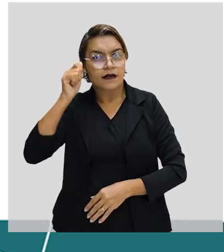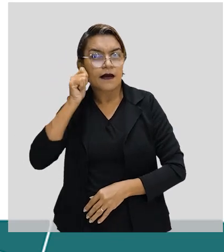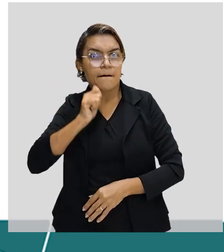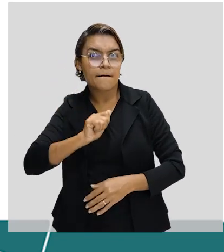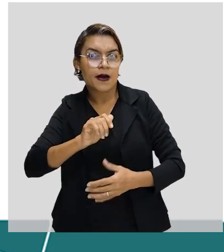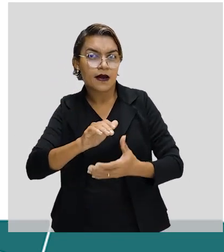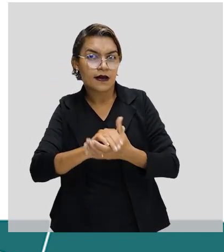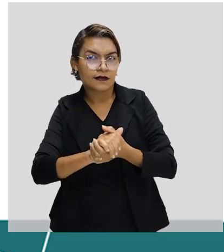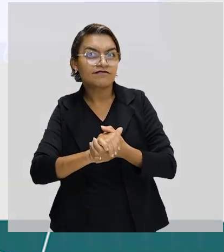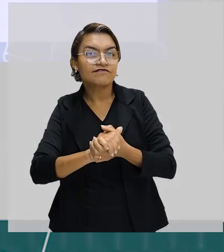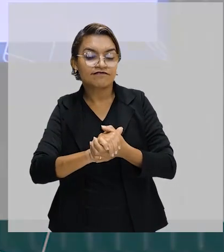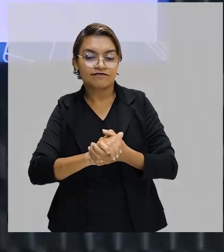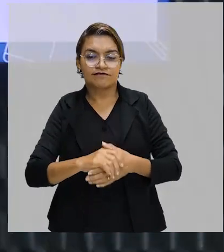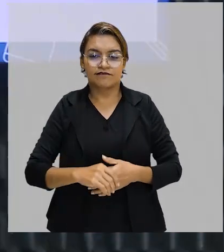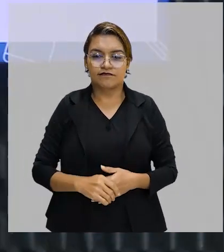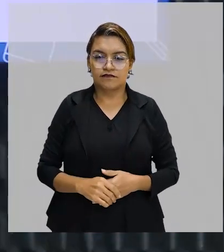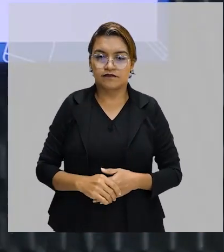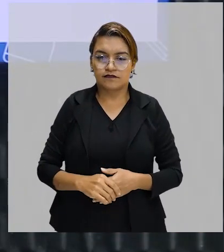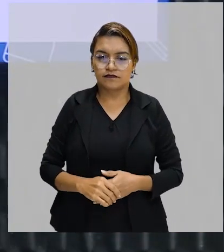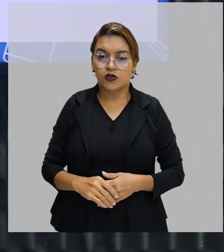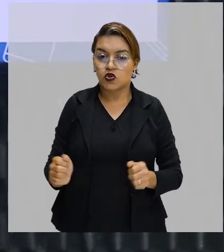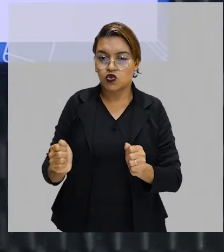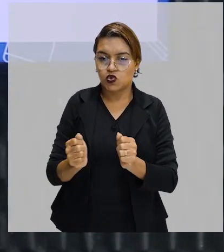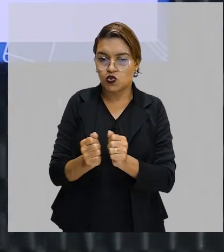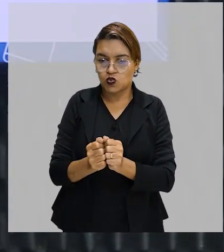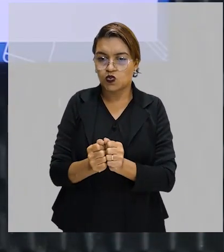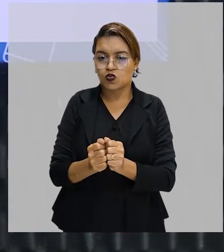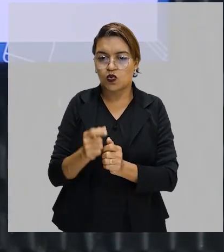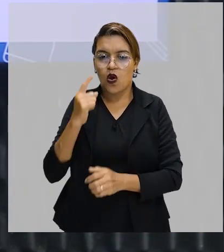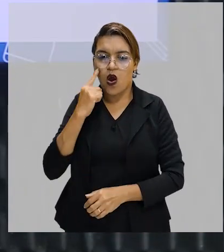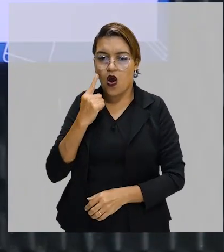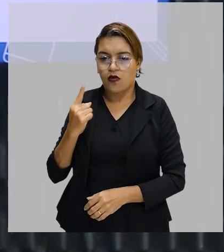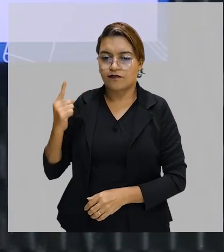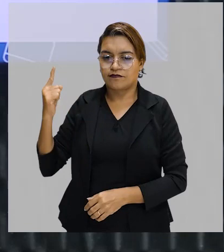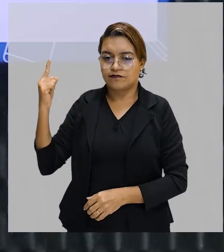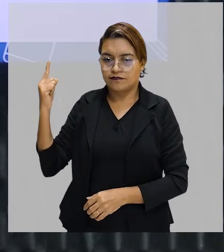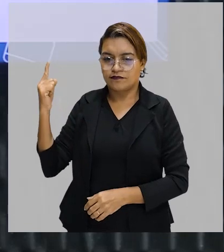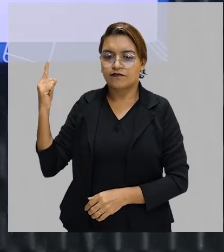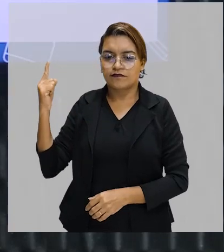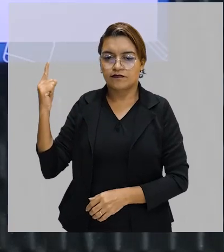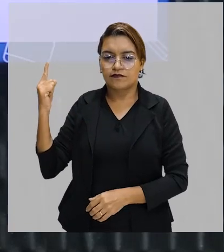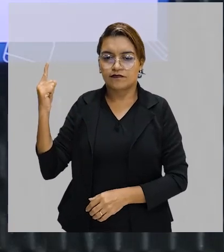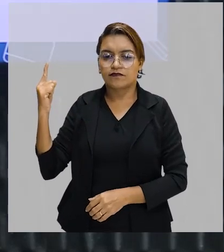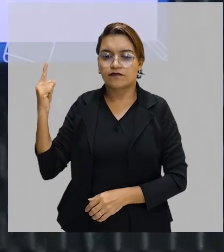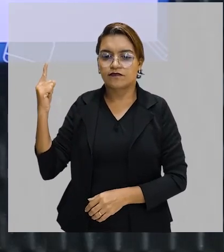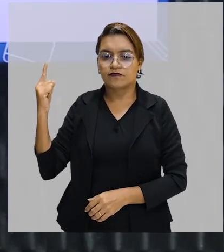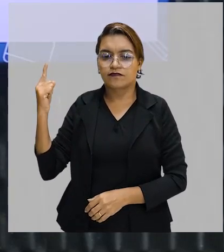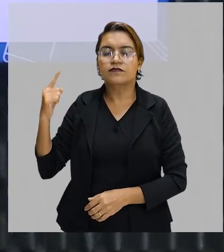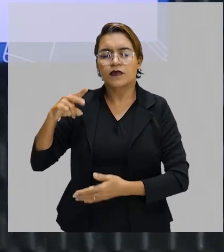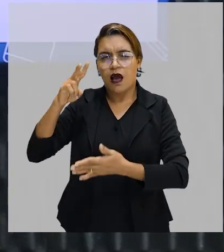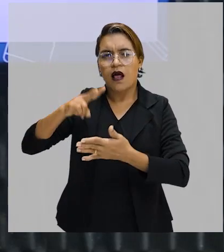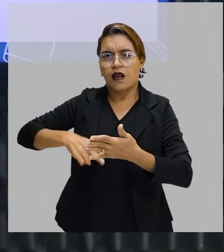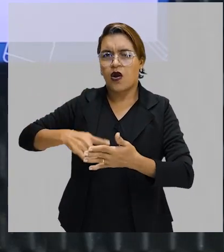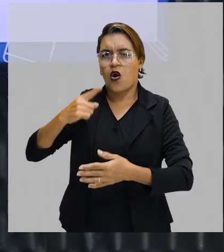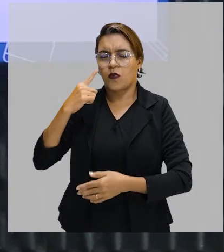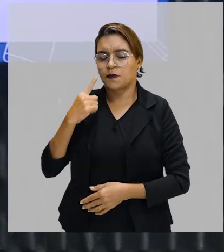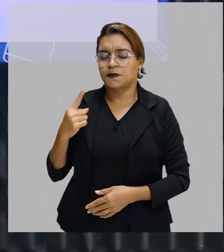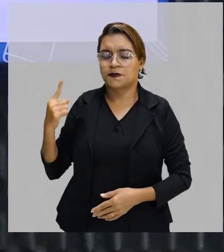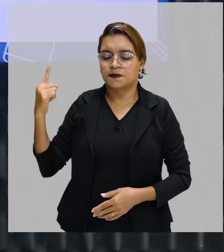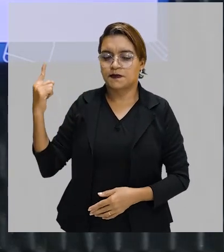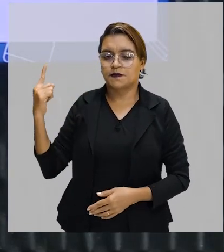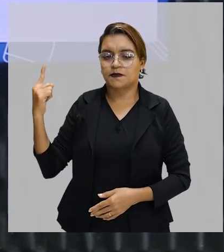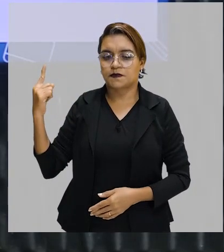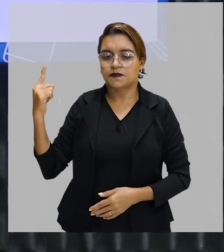bouganvílias vermelhas nem vestidinhos de folhas nem brincadeiras de guizos nas suas mãos apertadas